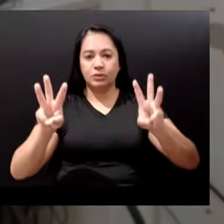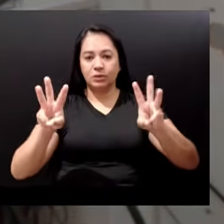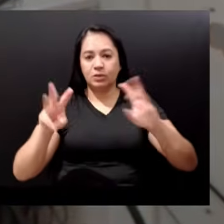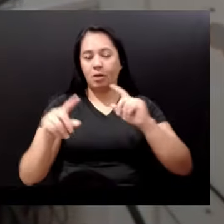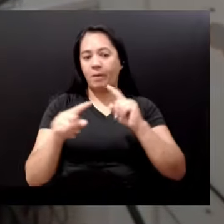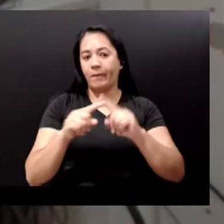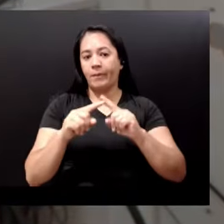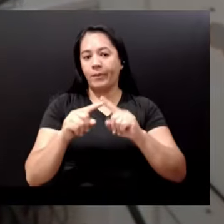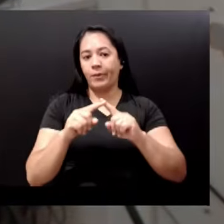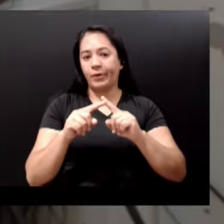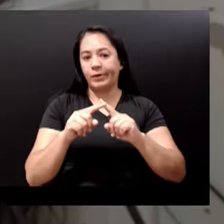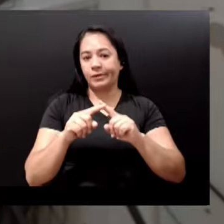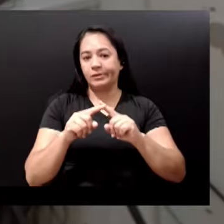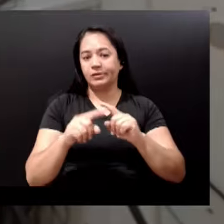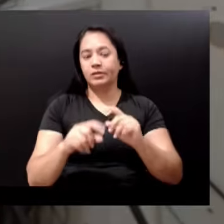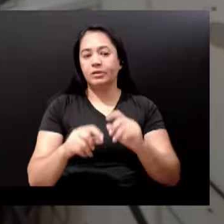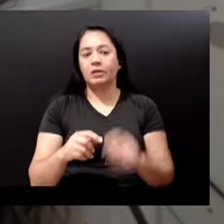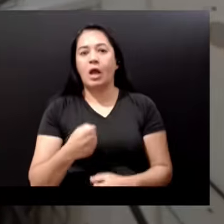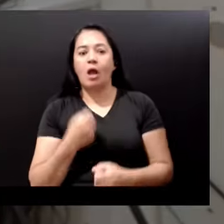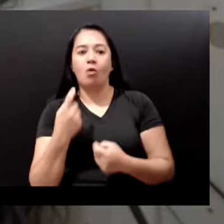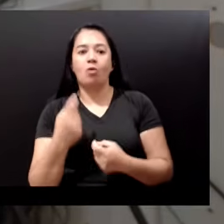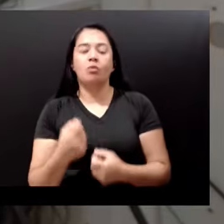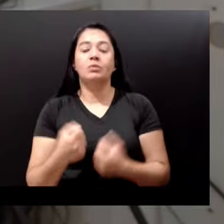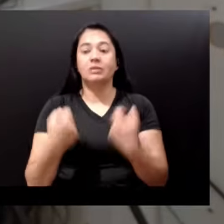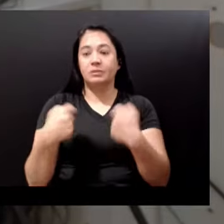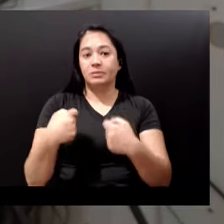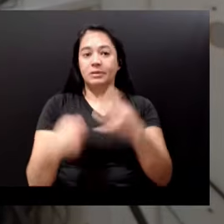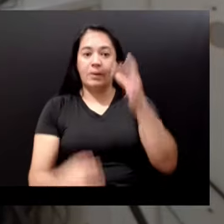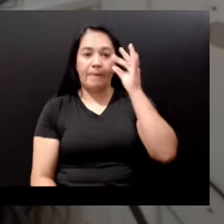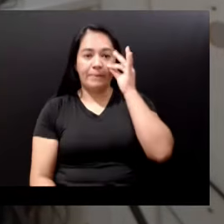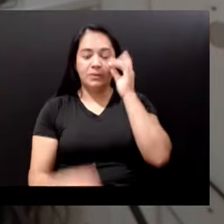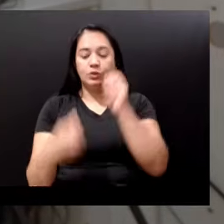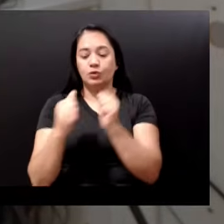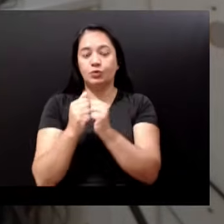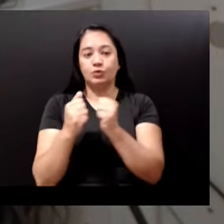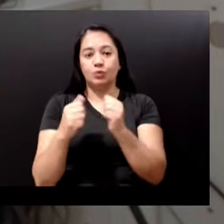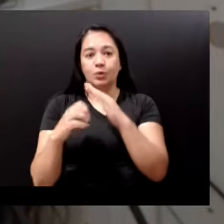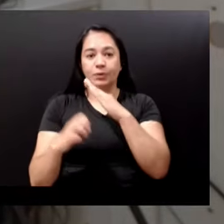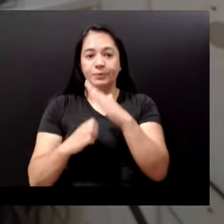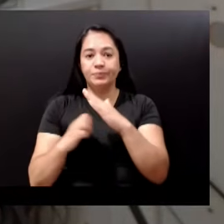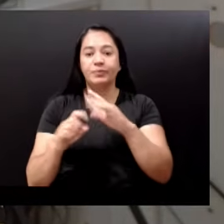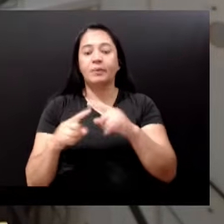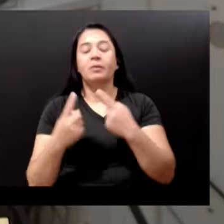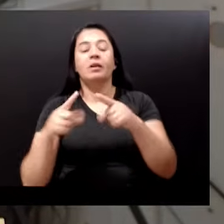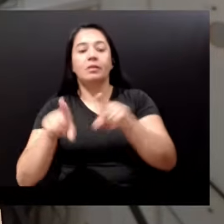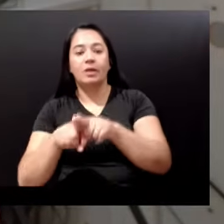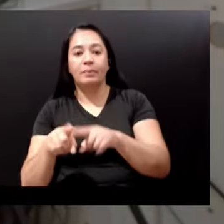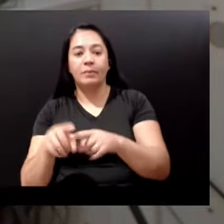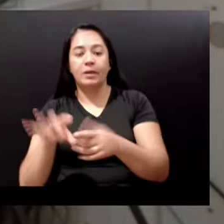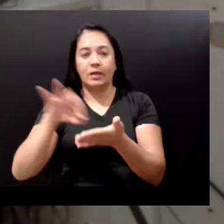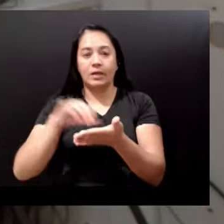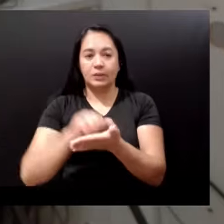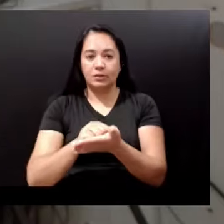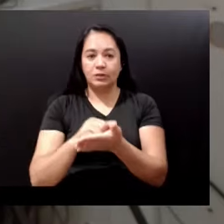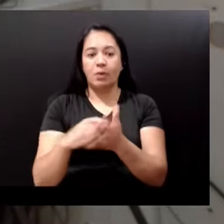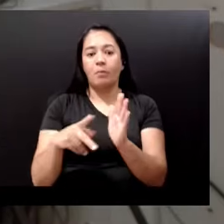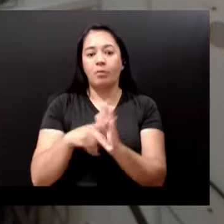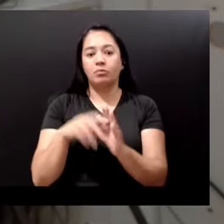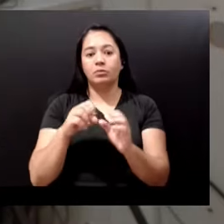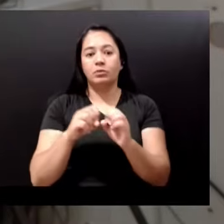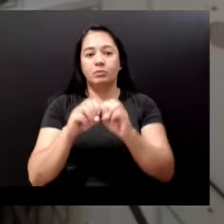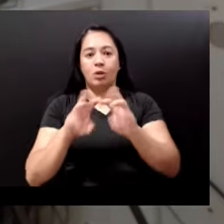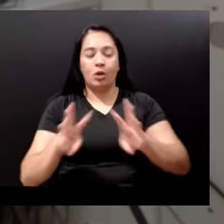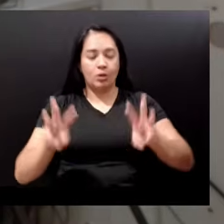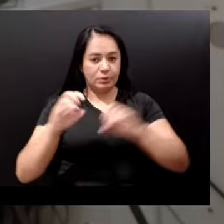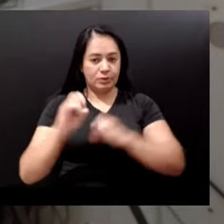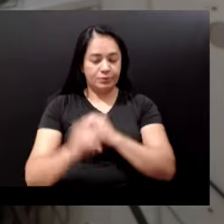são presenciais, junto com os parceiros, e existem inscrições que são pelo nosso Simpla. Aí depende do